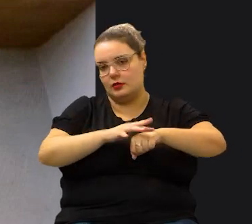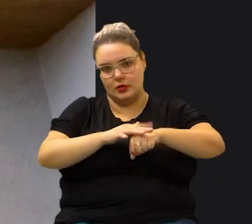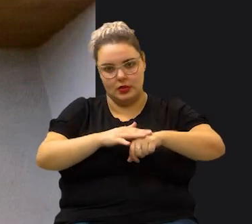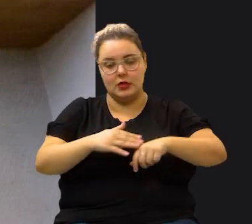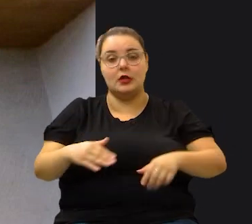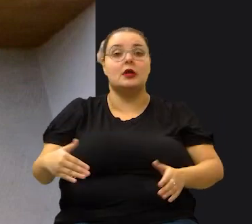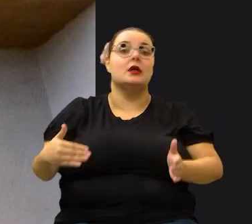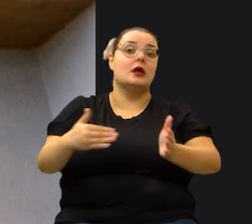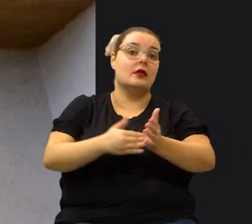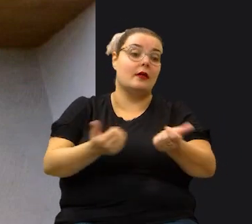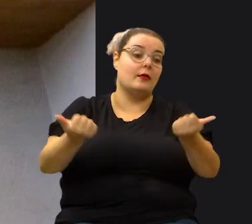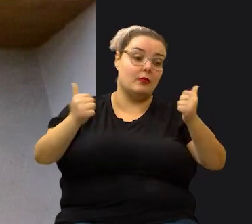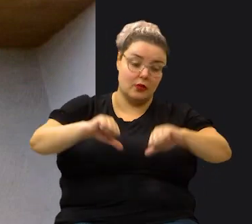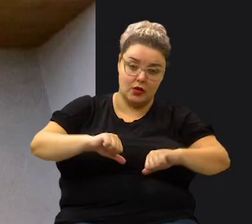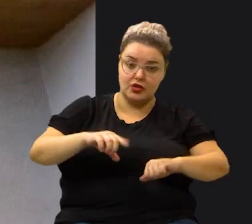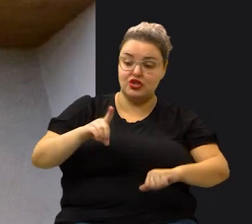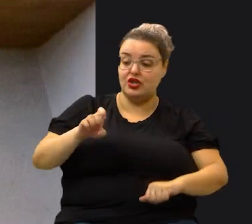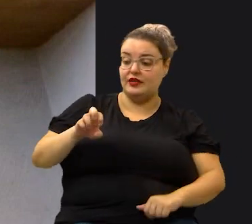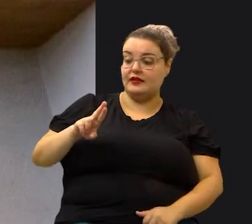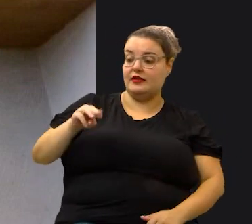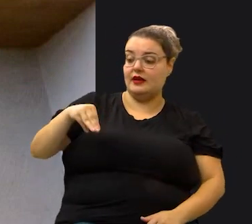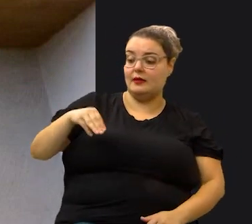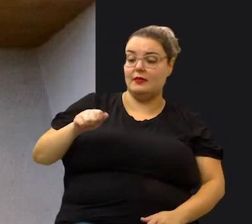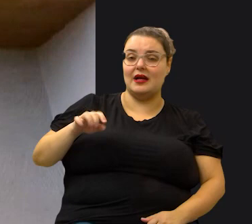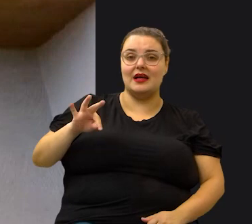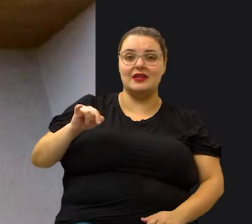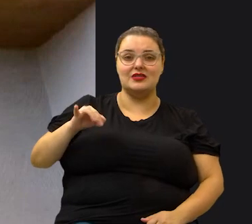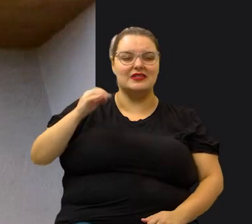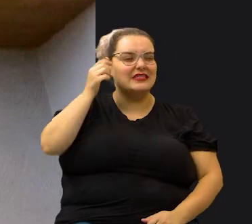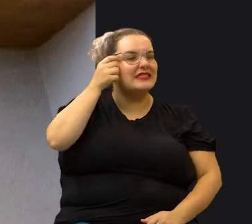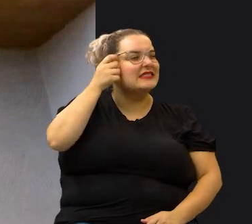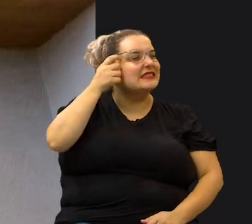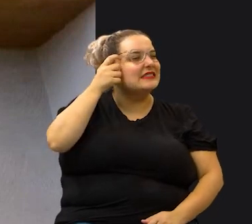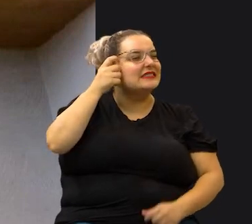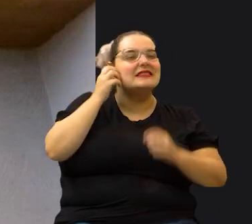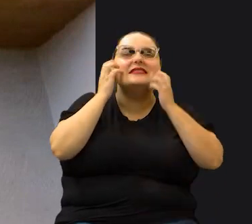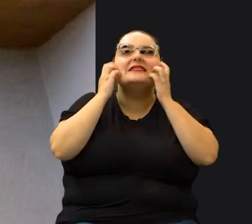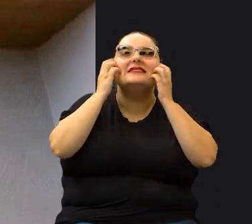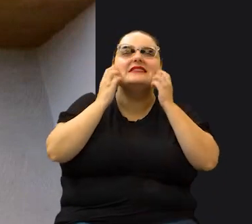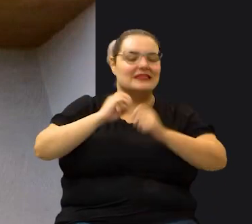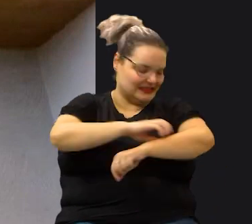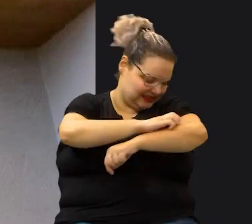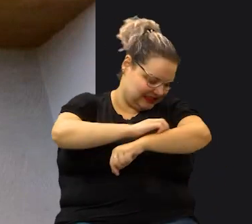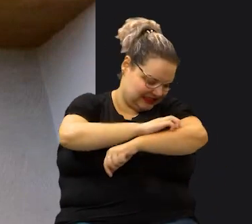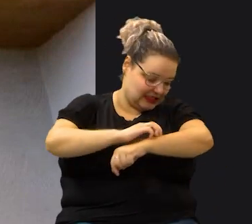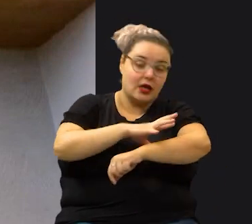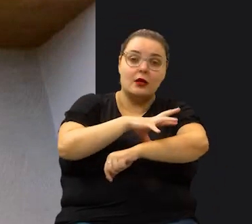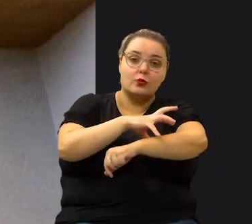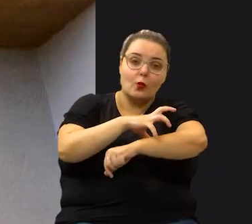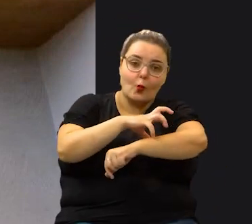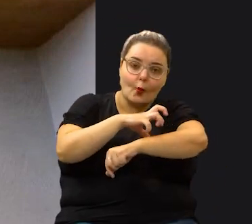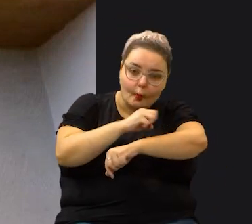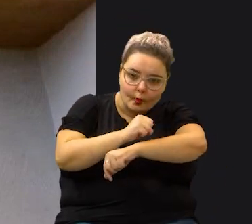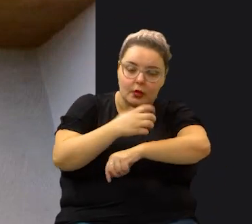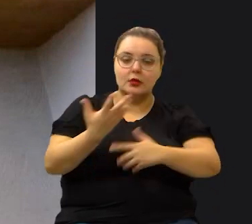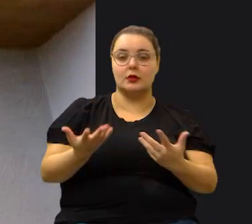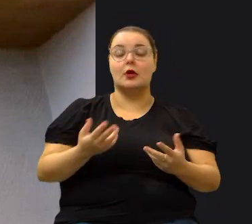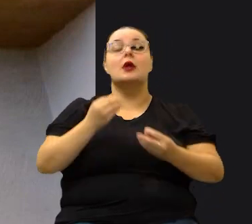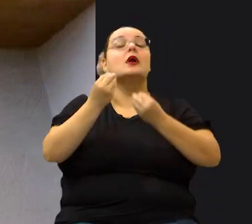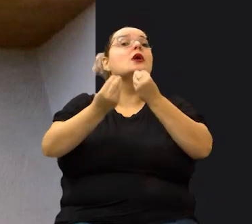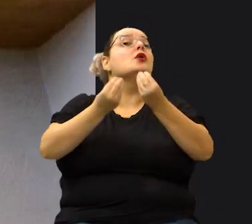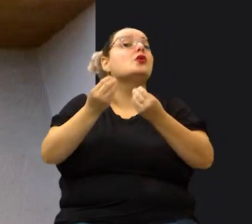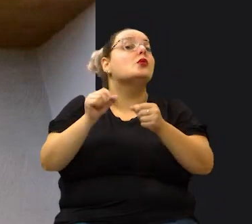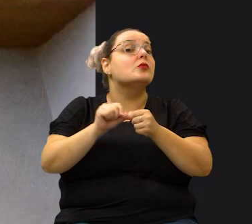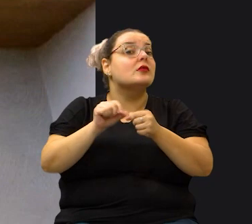doenças, inclusive piores de dermatites e ressecamento, até mesmo coceira. Muitas pessoas têm coceira simplesmente por causa do ressecamento. E como a